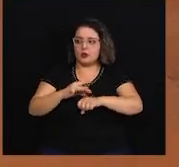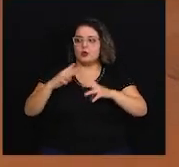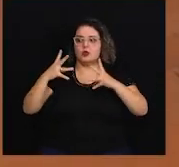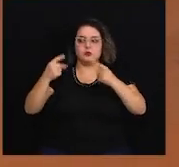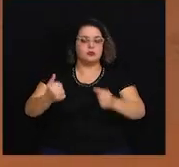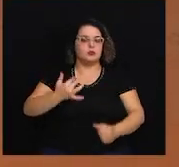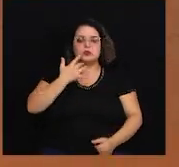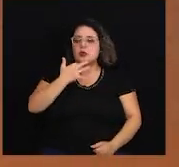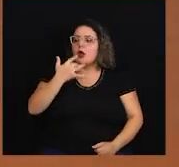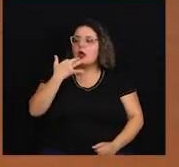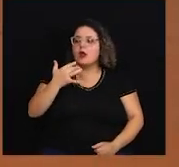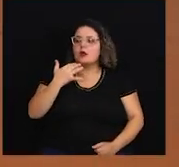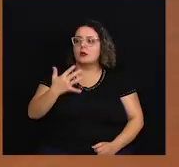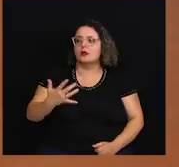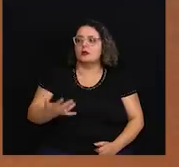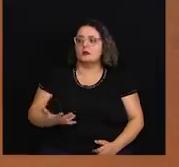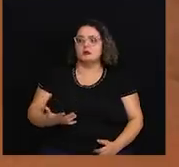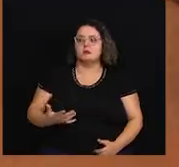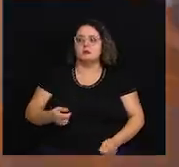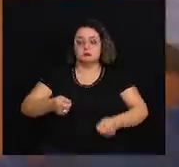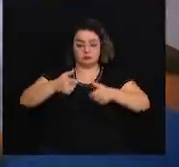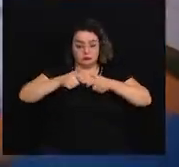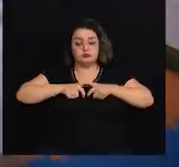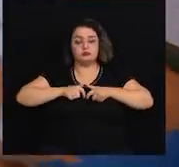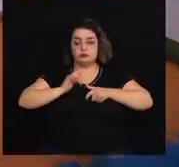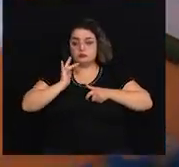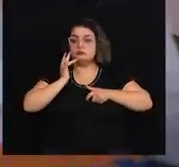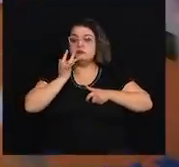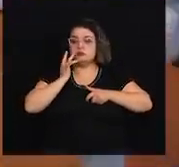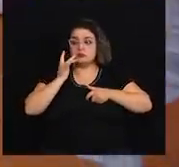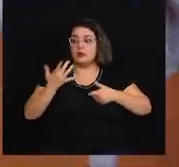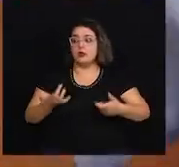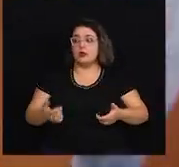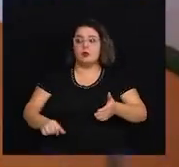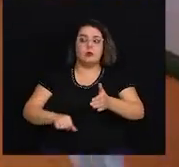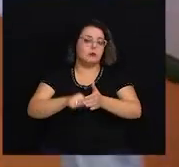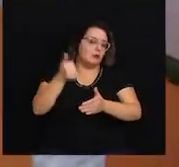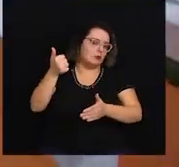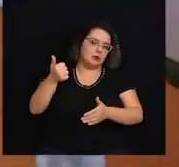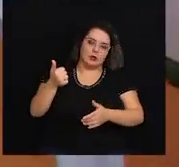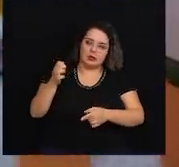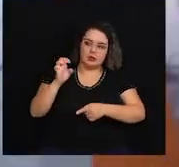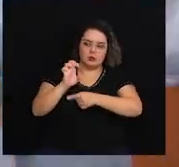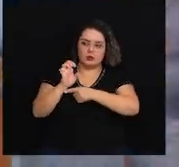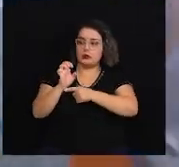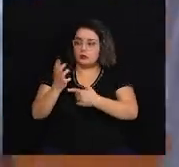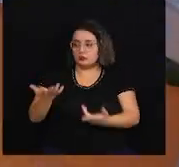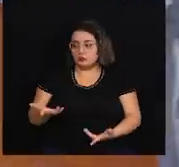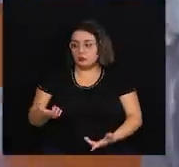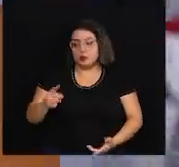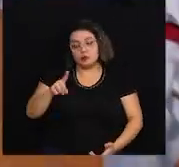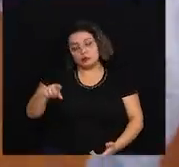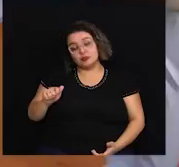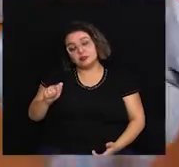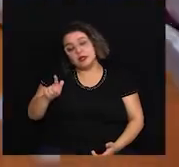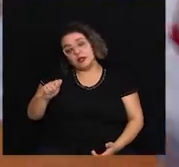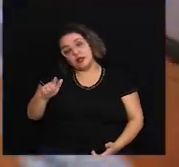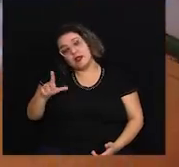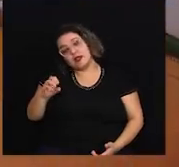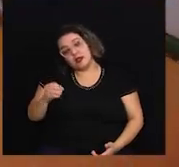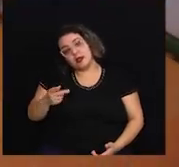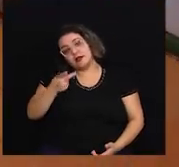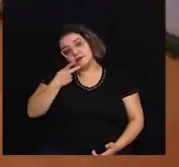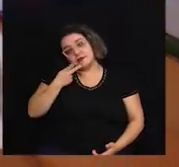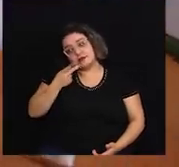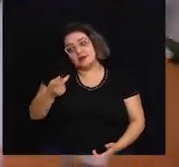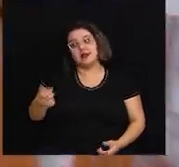faixas coloridas nós ganhamos mais medalha de ouro tá nós somos o primeiro estado como diz o Zagallo e eu